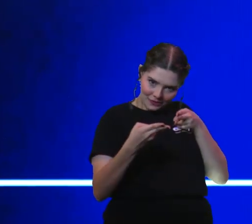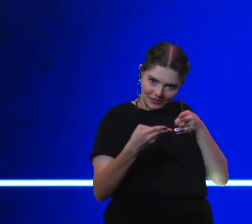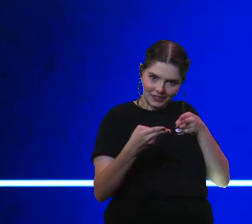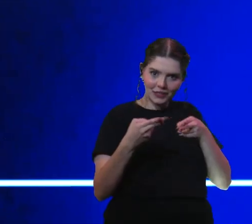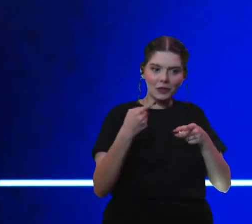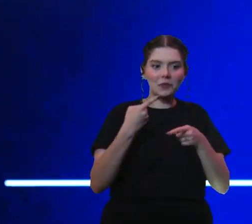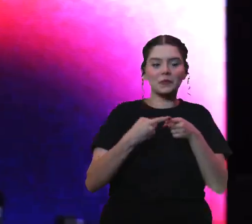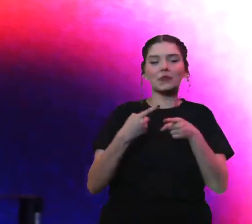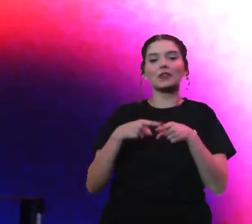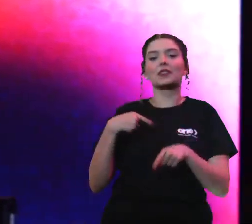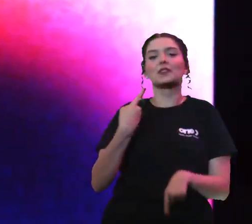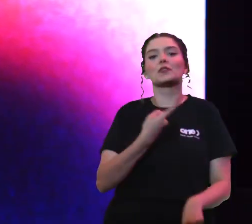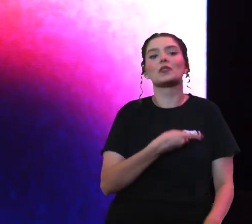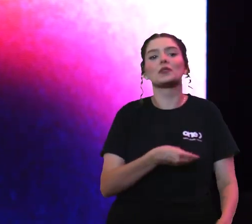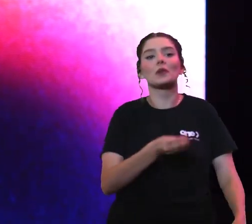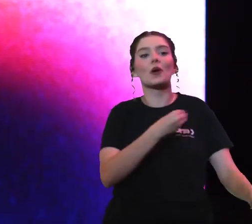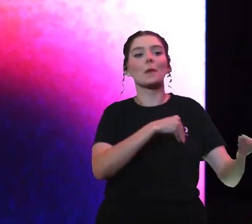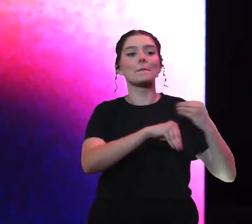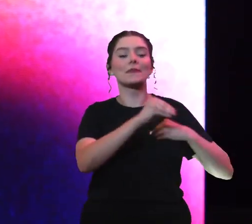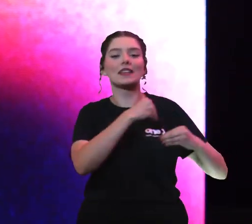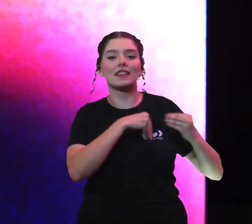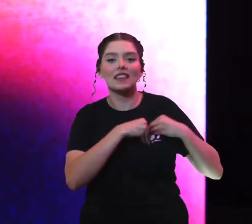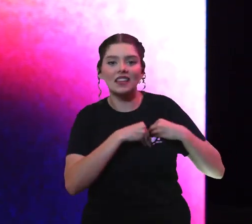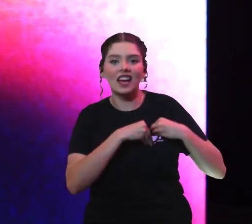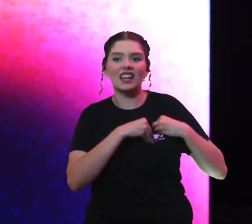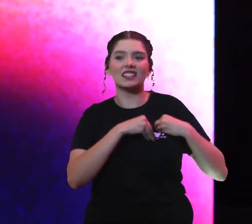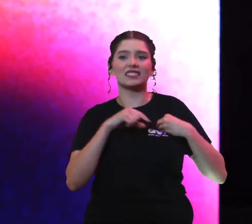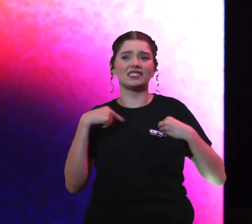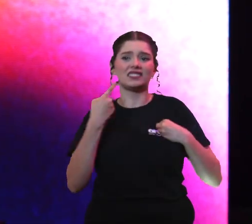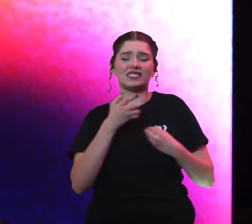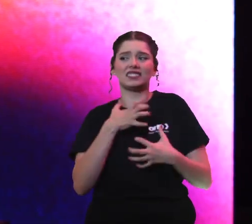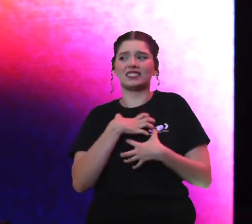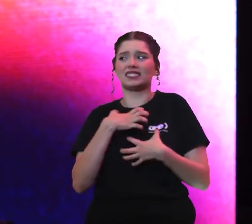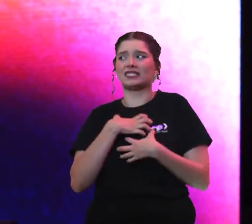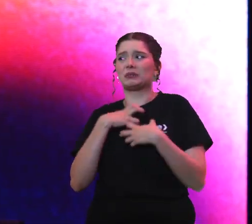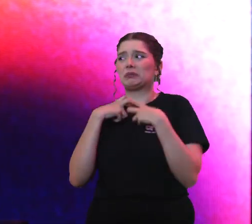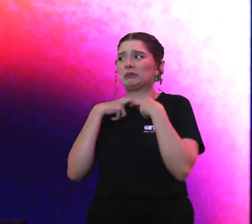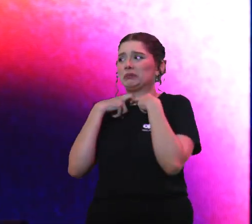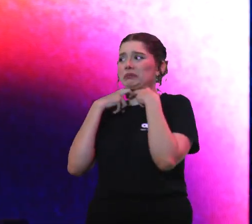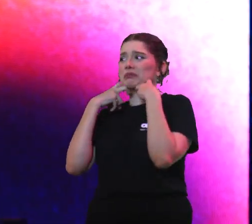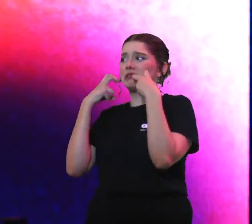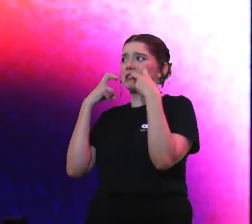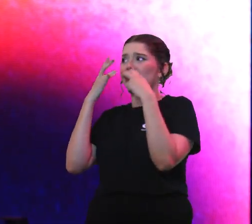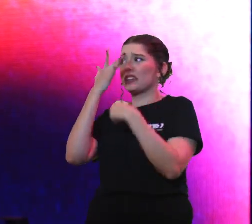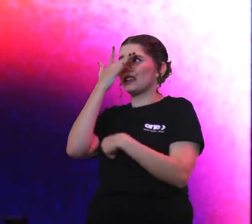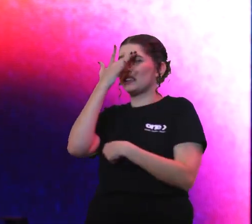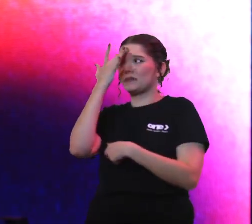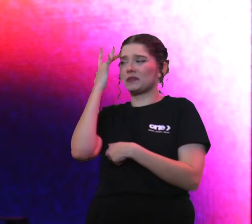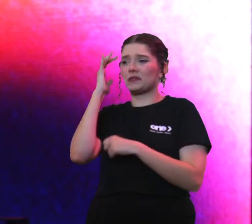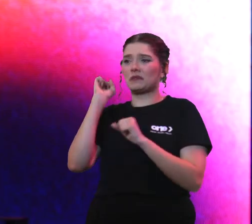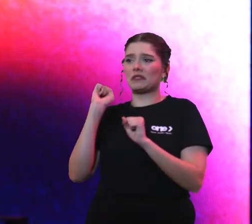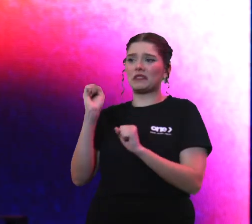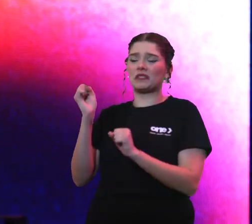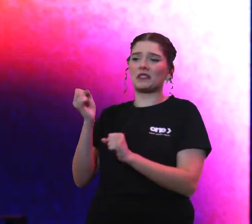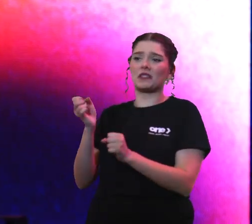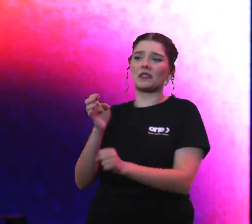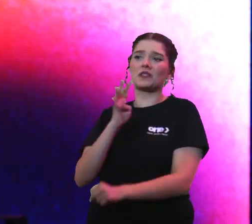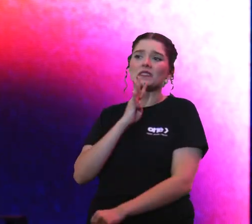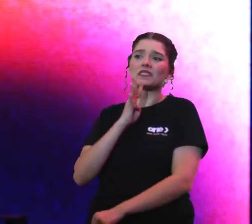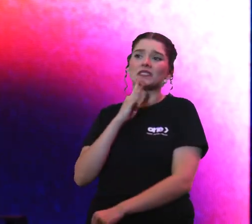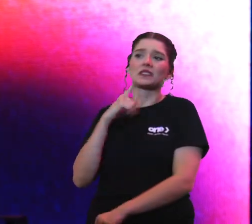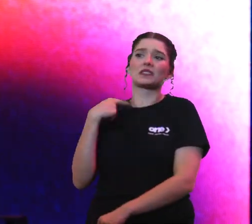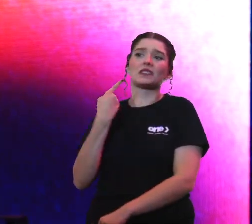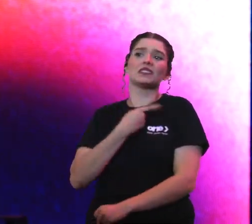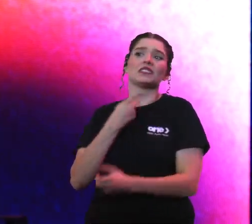nossos erros, os nossos pecados causam vergonha dentro de nós, para quando as pessoas podem conhecer aquilo que nós estamos fazendo de